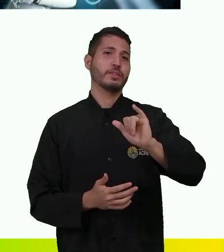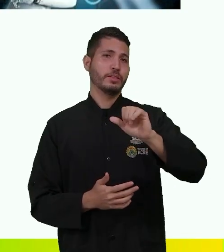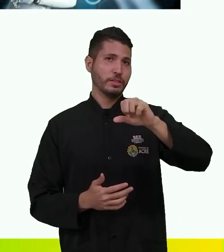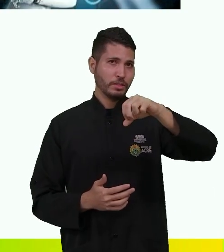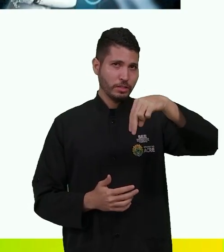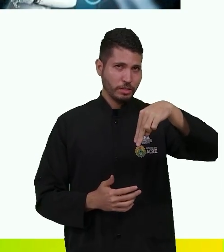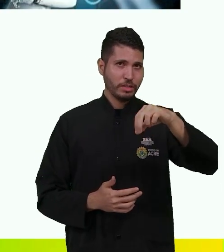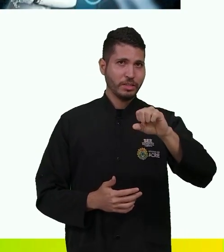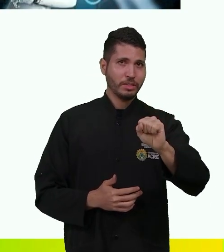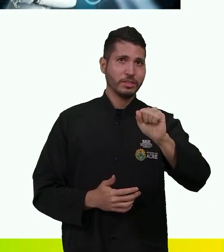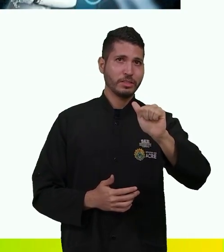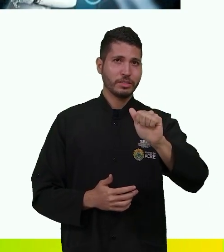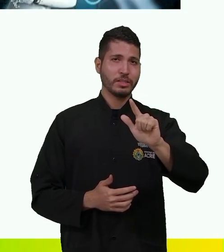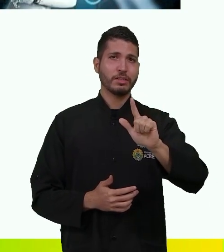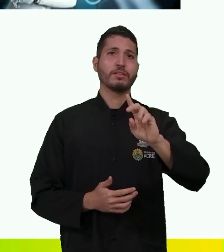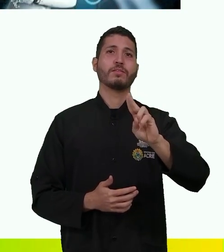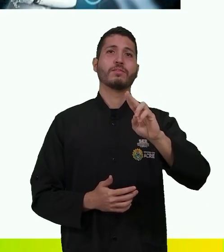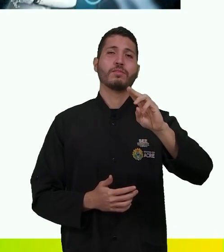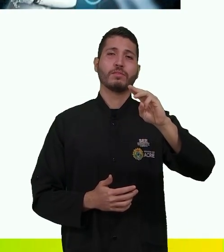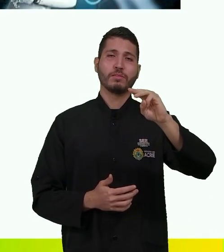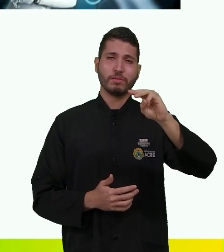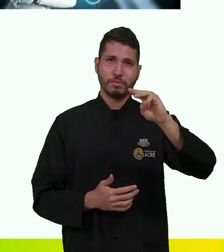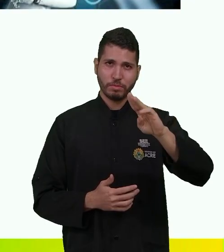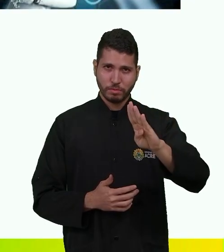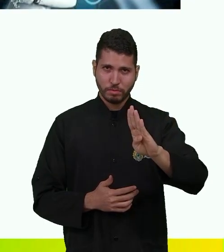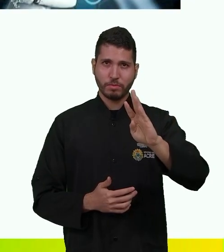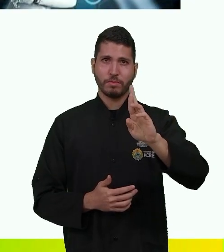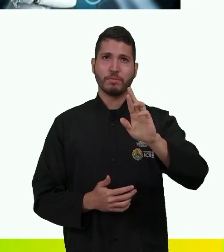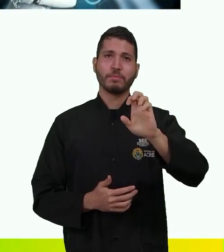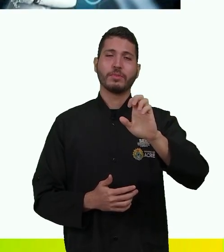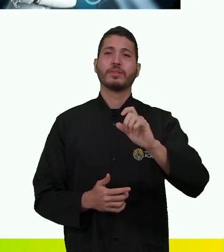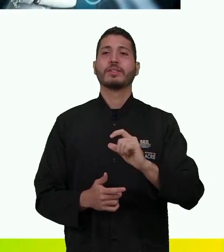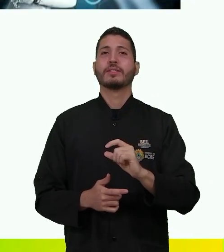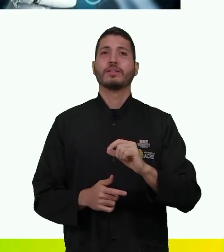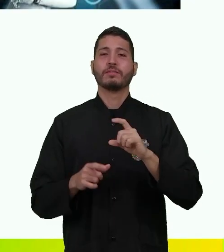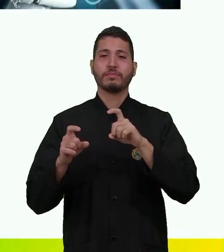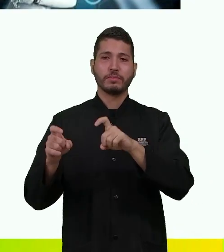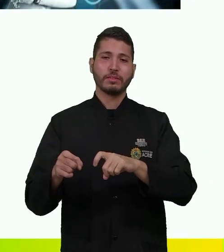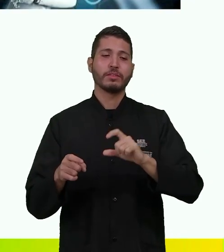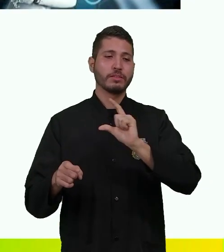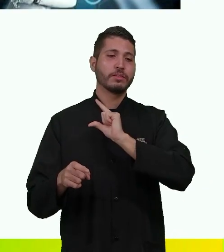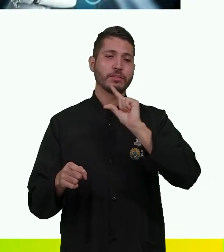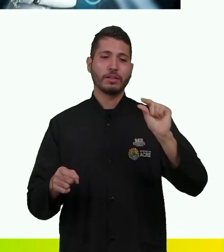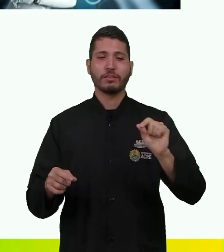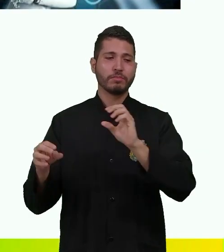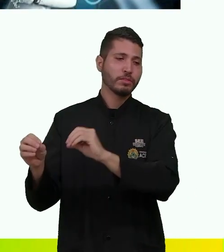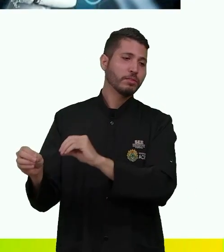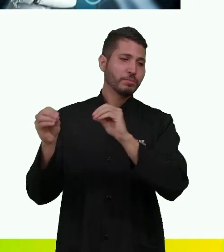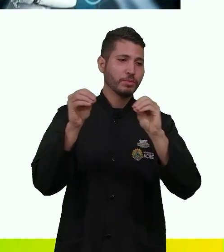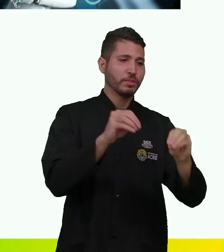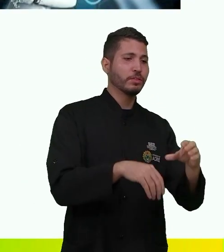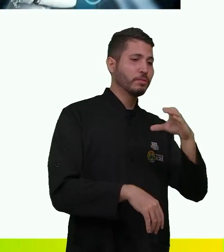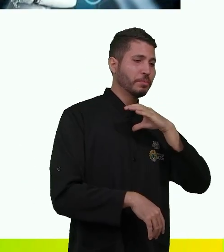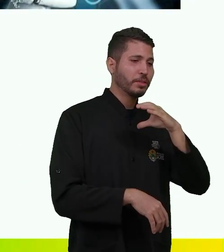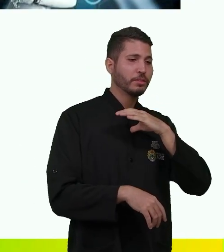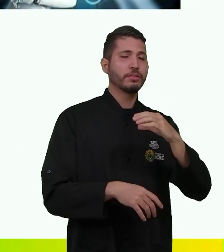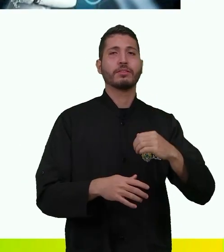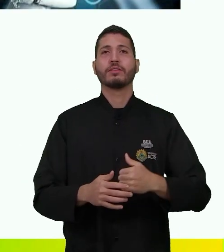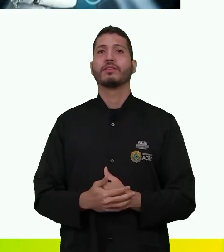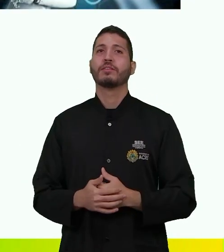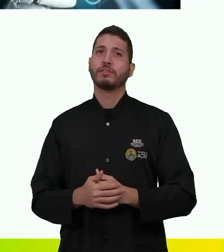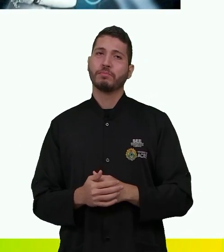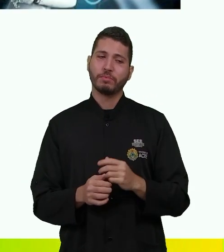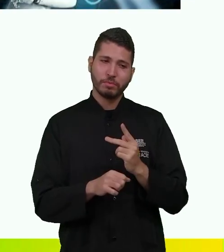pouco. Urbanização e êxodo rural, a migração em massa do campo para a cidade, em busca de trabalho,